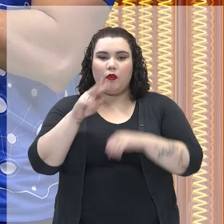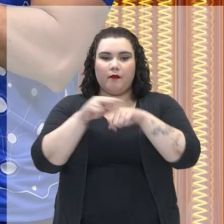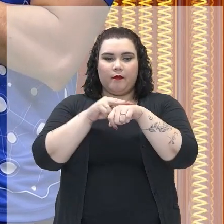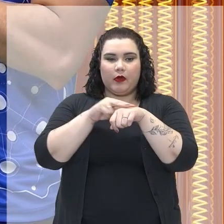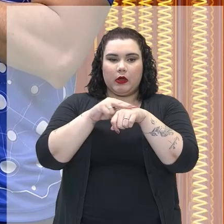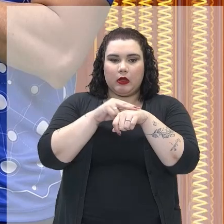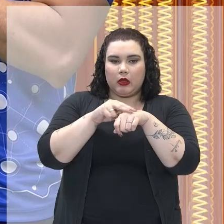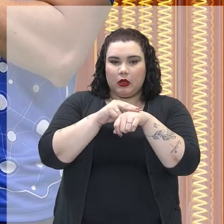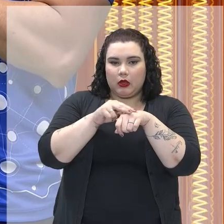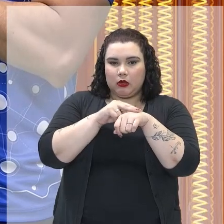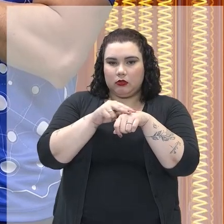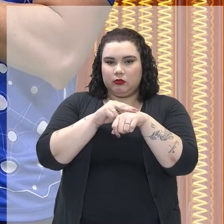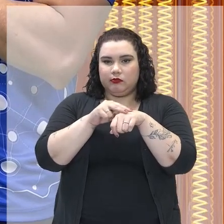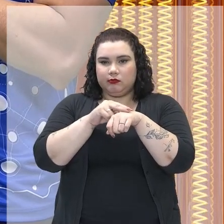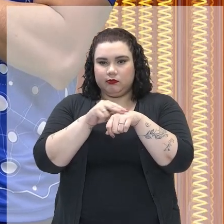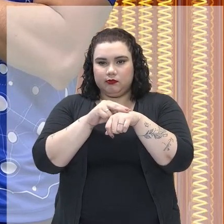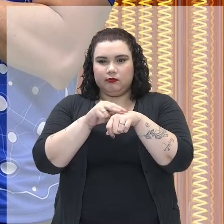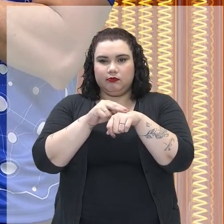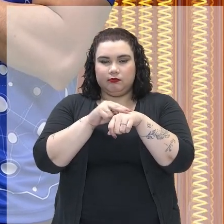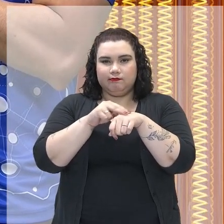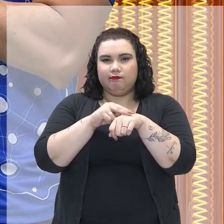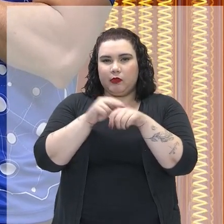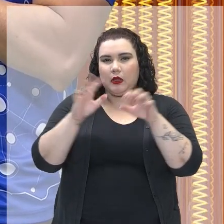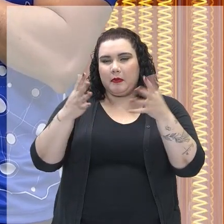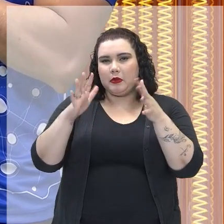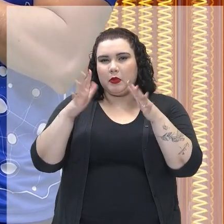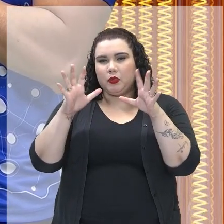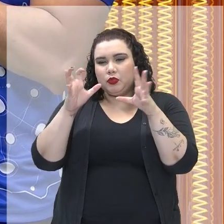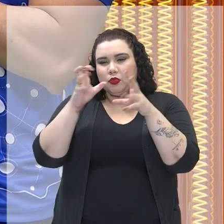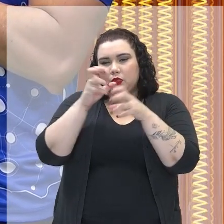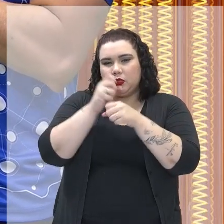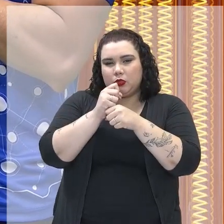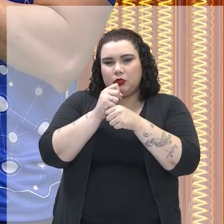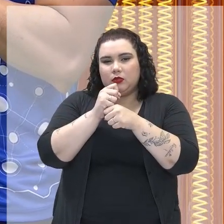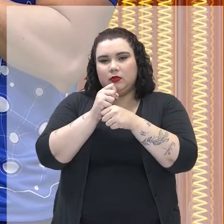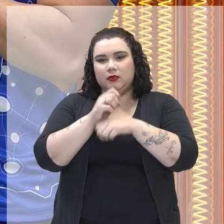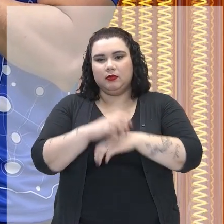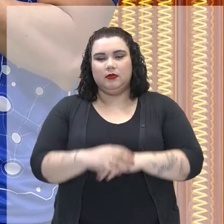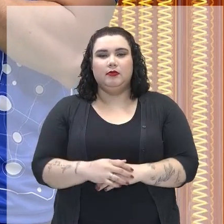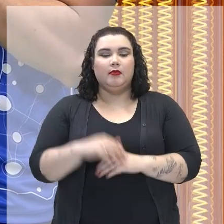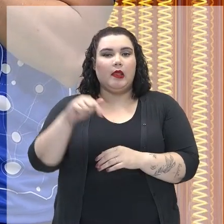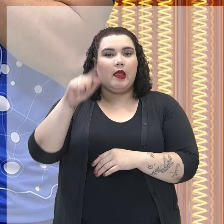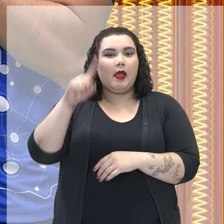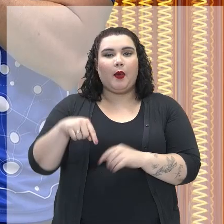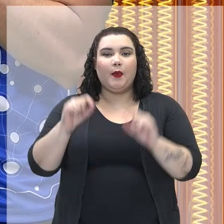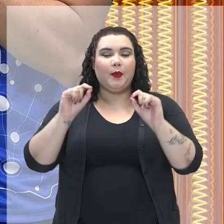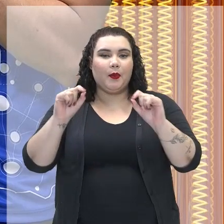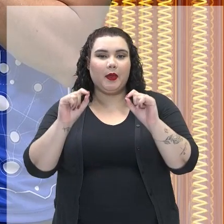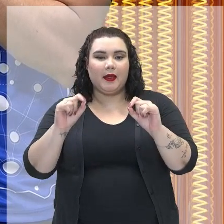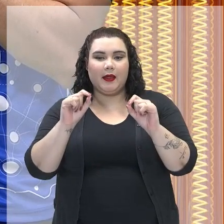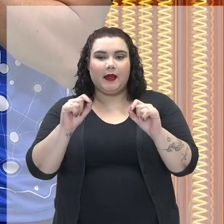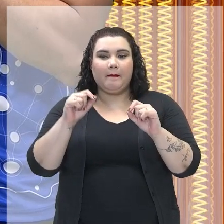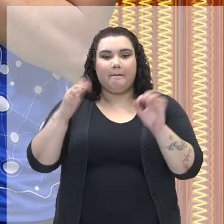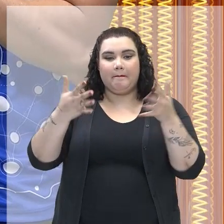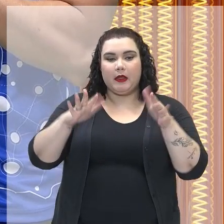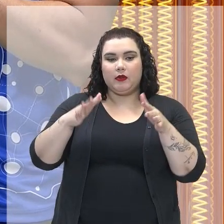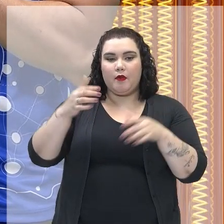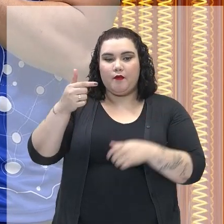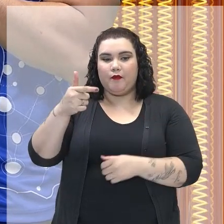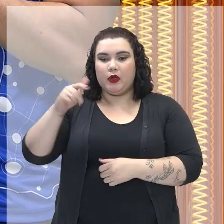verde, assim, tipo um verde, tipo cor de abacate, né? Um verde de abacate com leite, elas são áreas que têm ali entre 20%